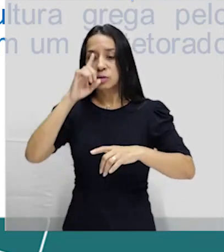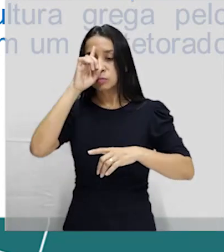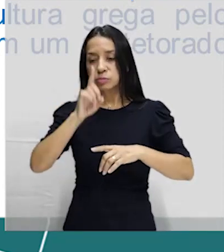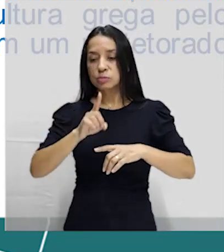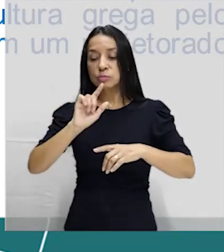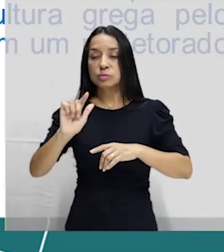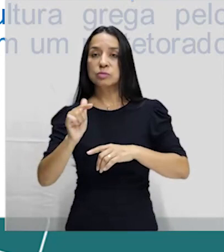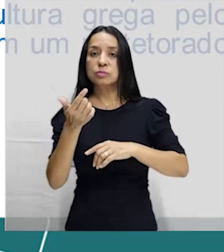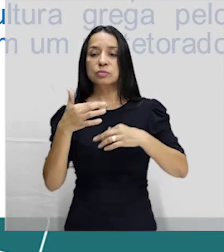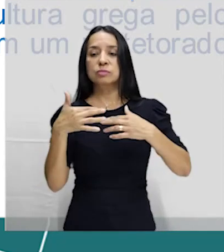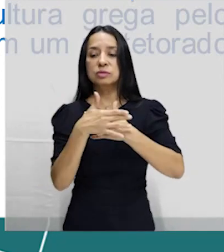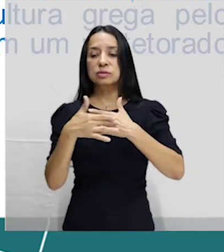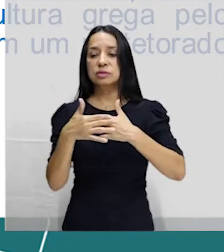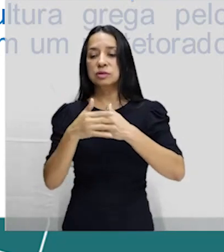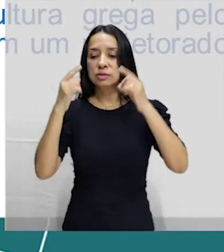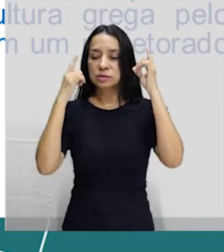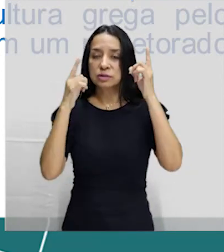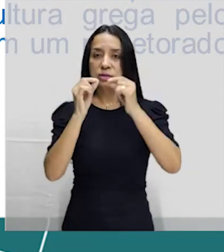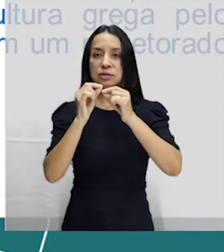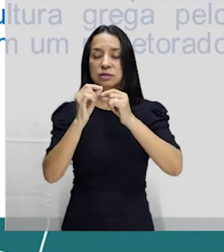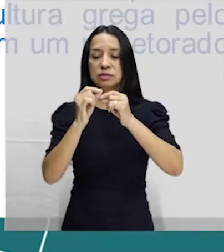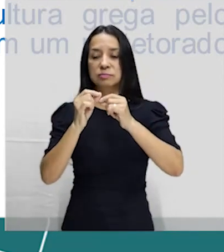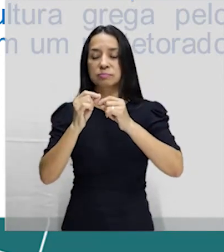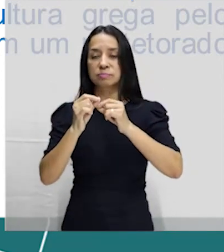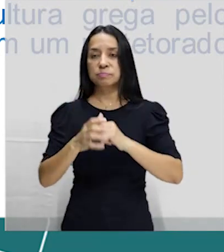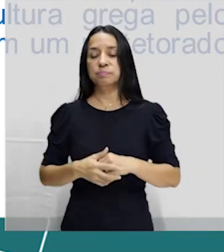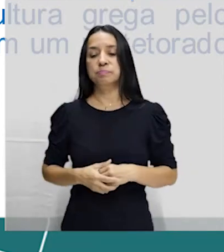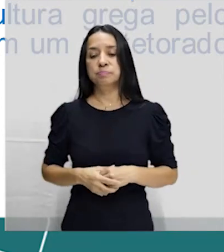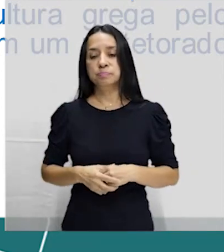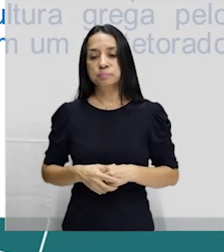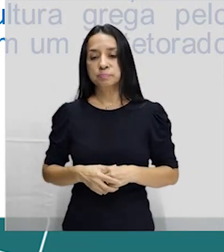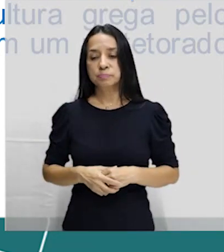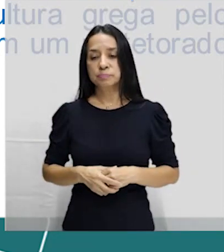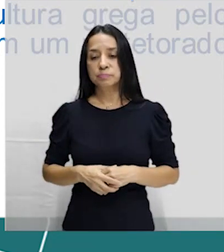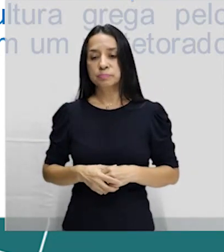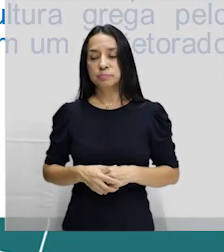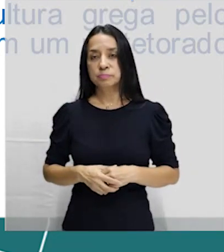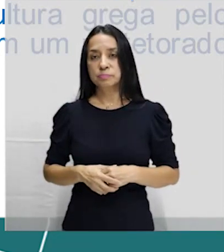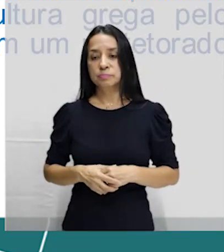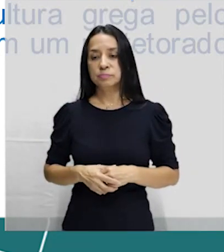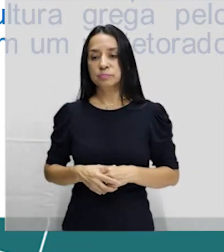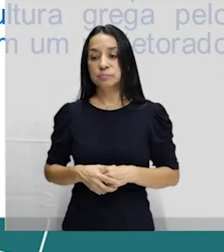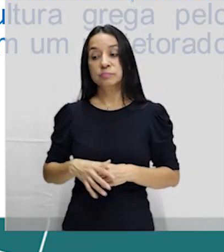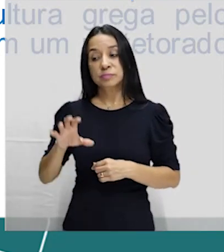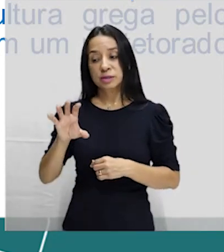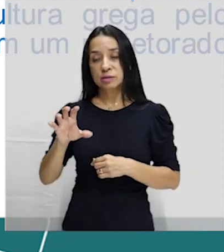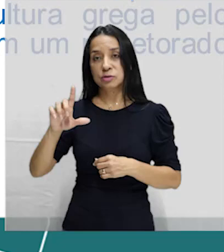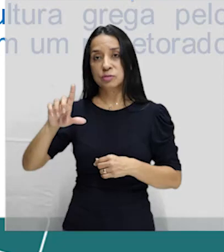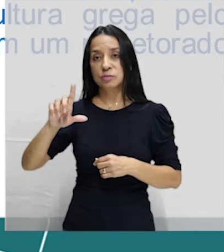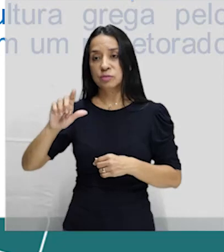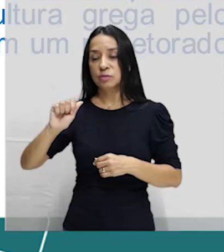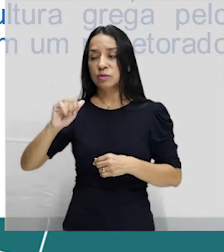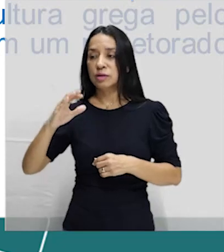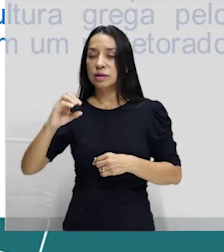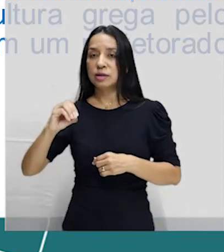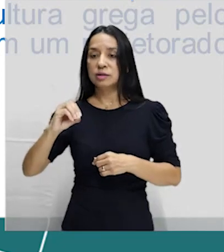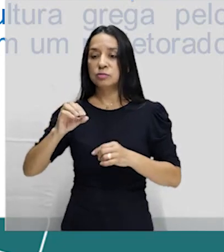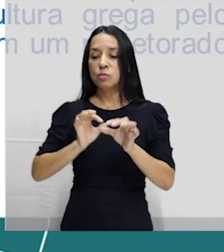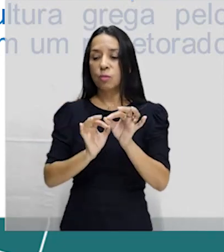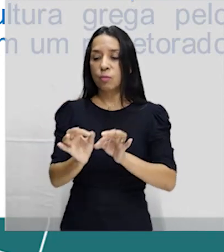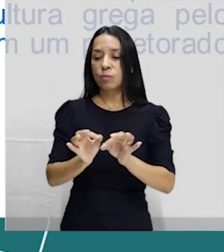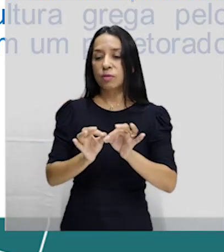gregas, onde essas outras cidades, como é o caso de Esparta, na região do Lácio, vão organizar uma